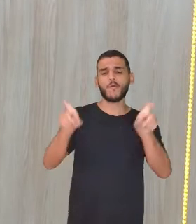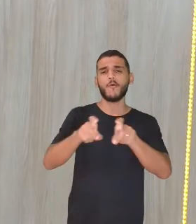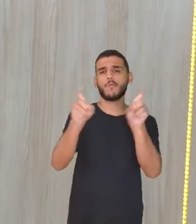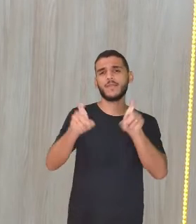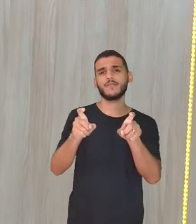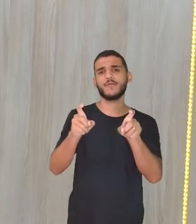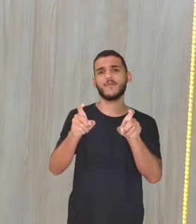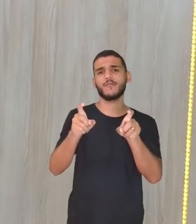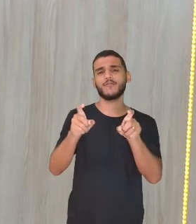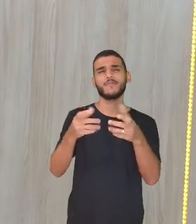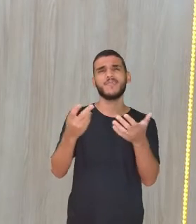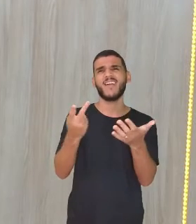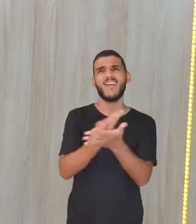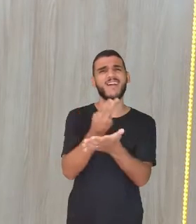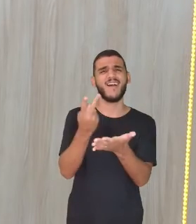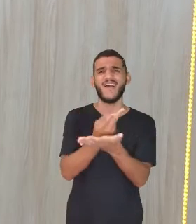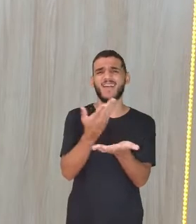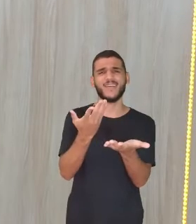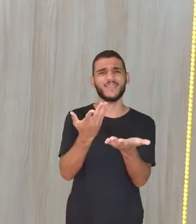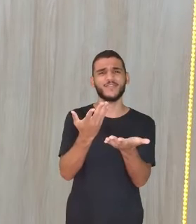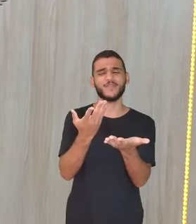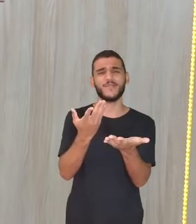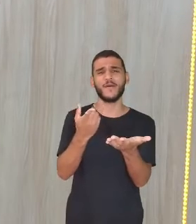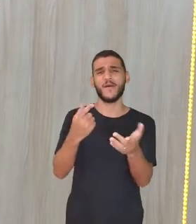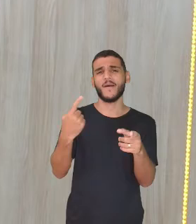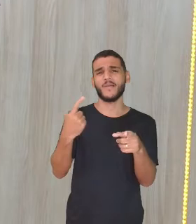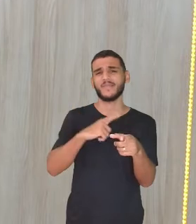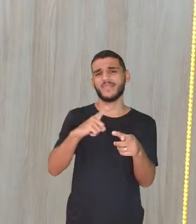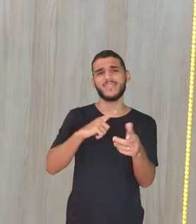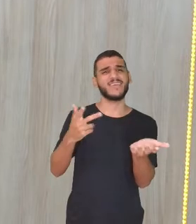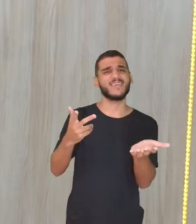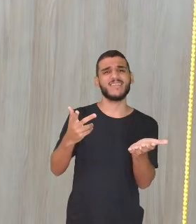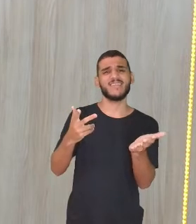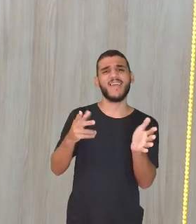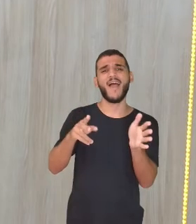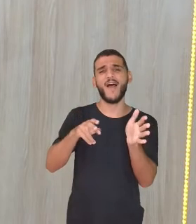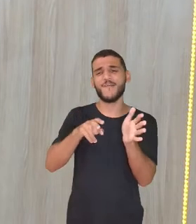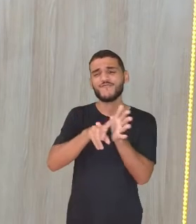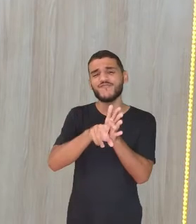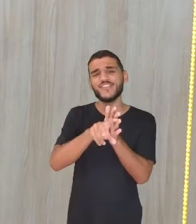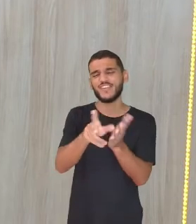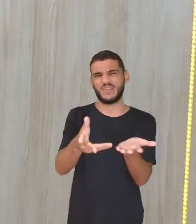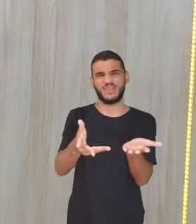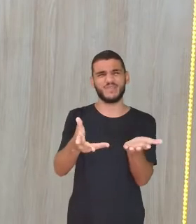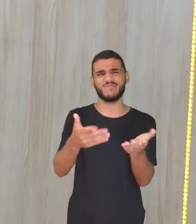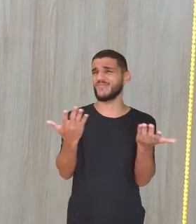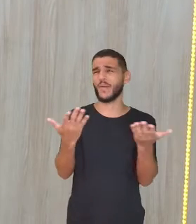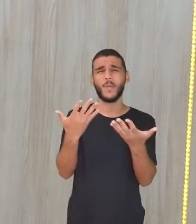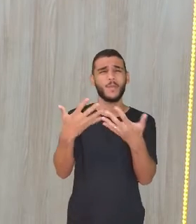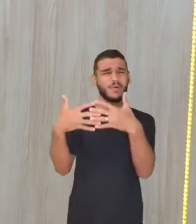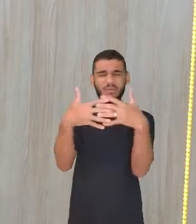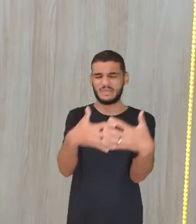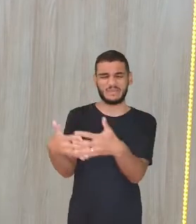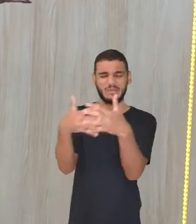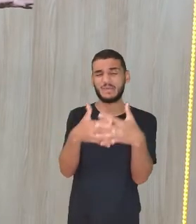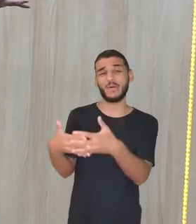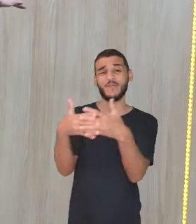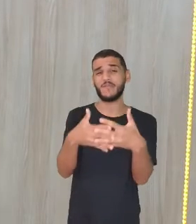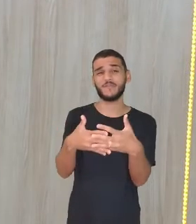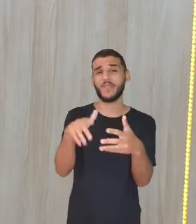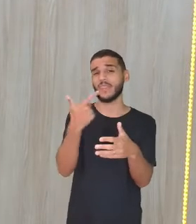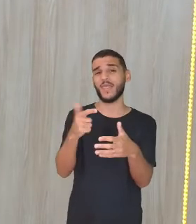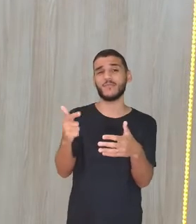caneta. Ou seja, é um argumento que não tem fundamento. Não tem uma ligação. Não tem ali. raciocínio lógico, né, Isso. professora? Não tem isso.